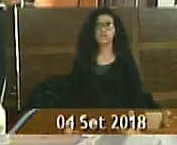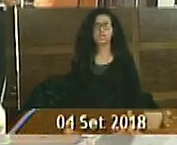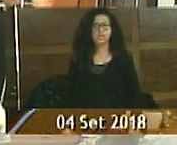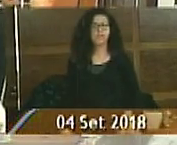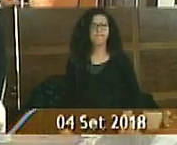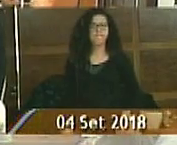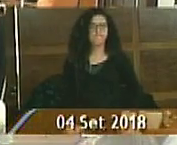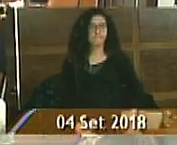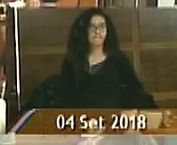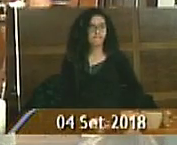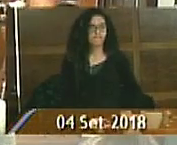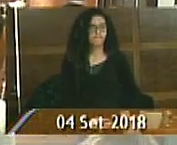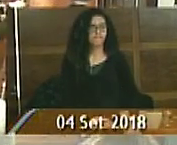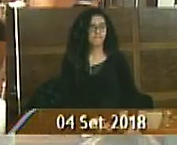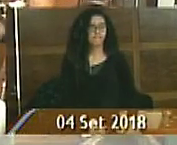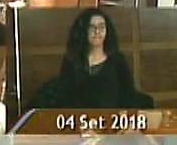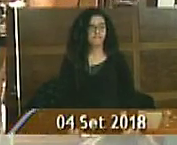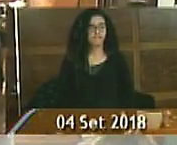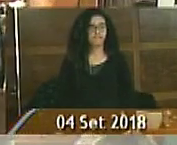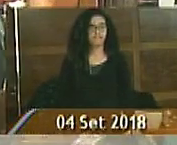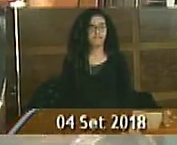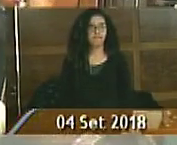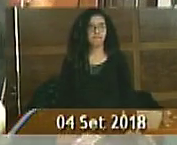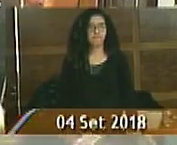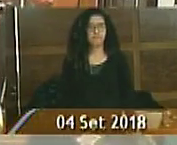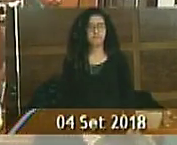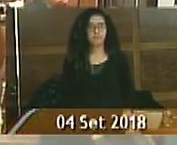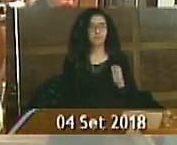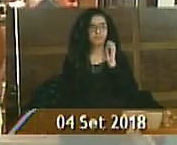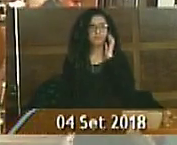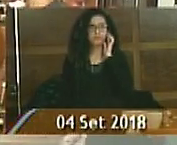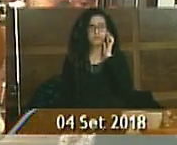na rua, aquele padre, o filho daquele